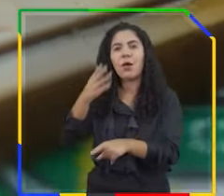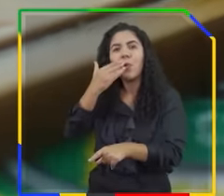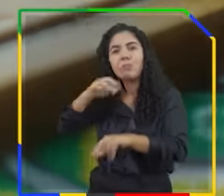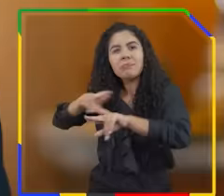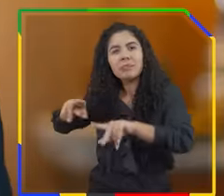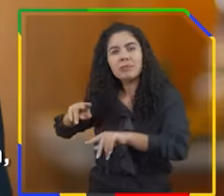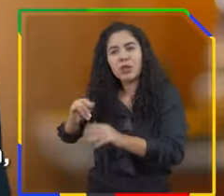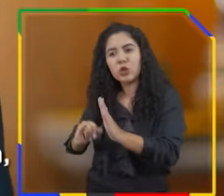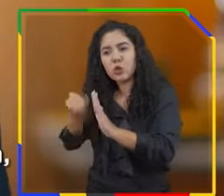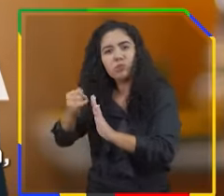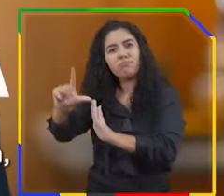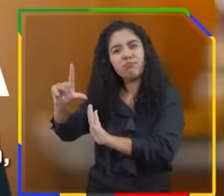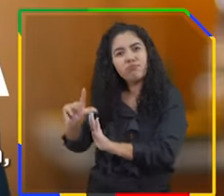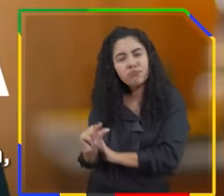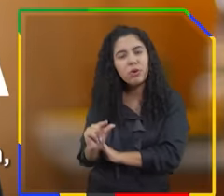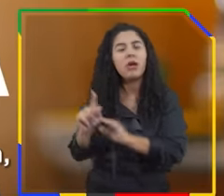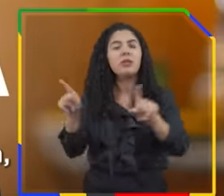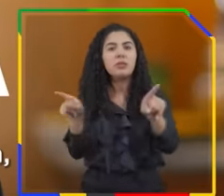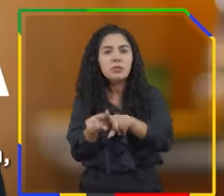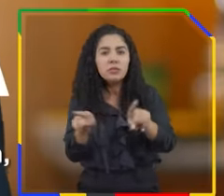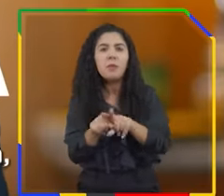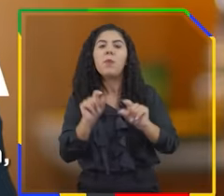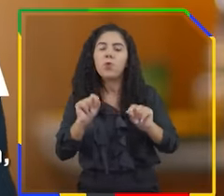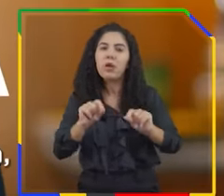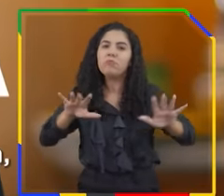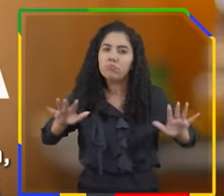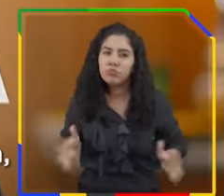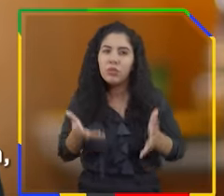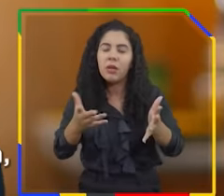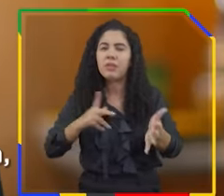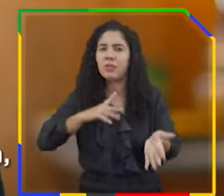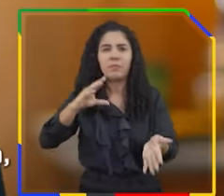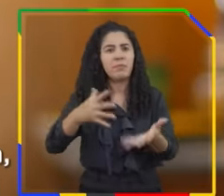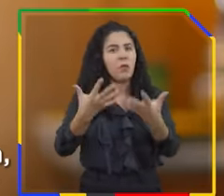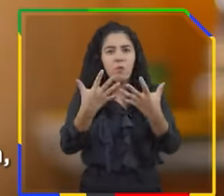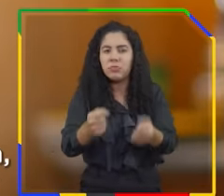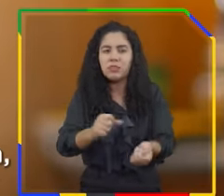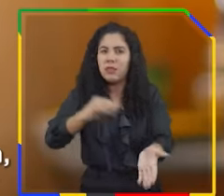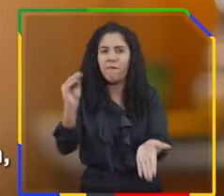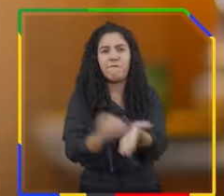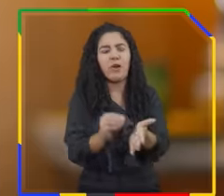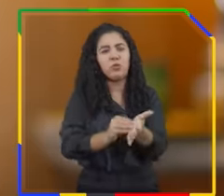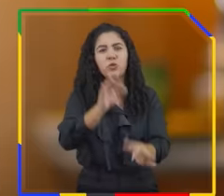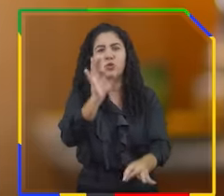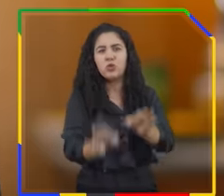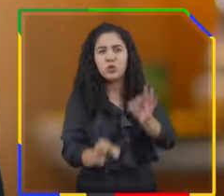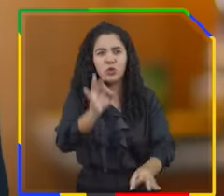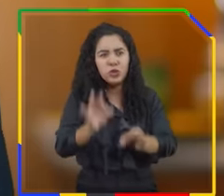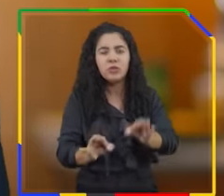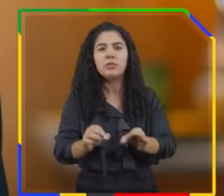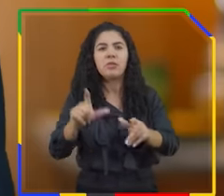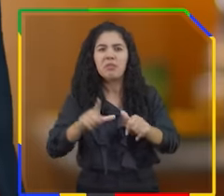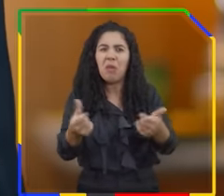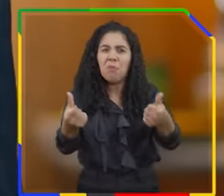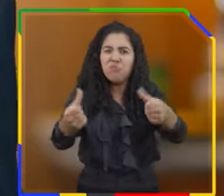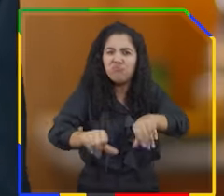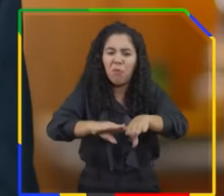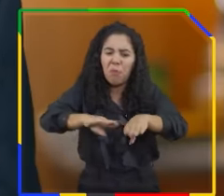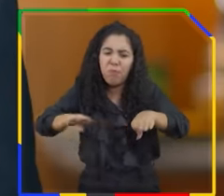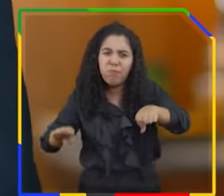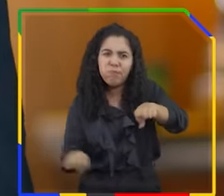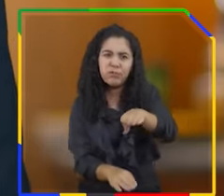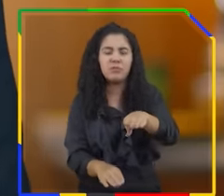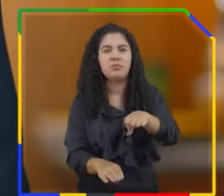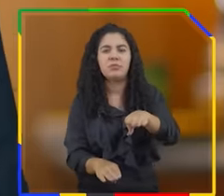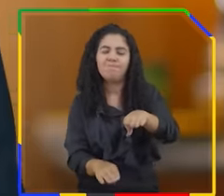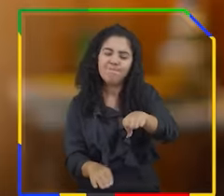carne. Corrigindo grande parte da inaceitável injustiça tributária que aprofundava a desigualdade social